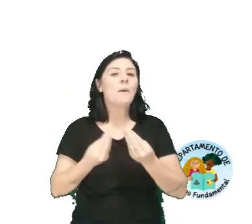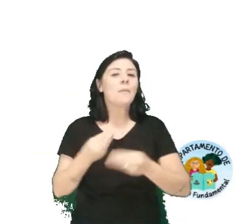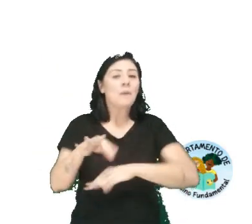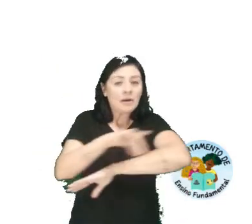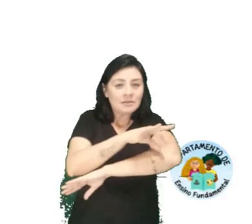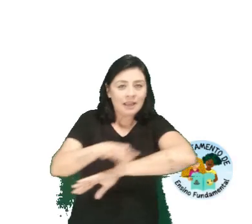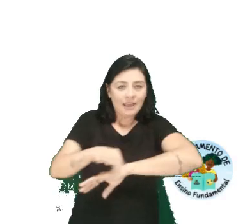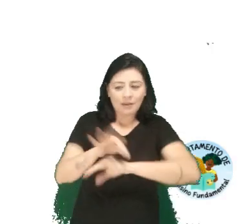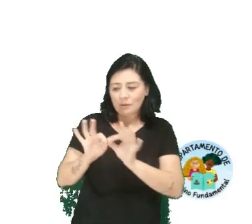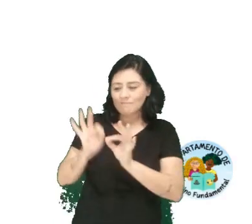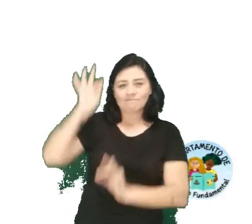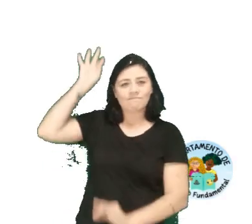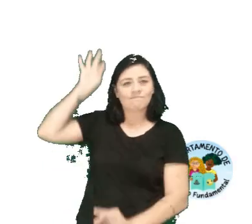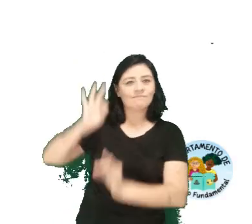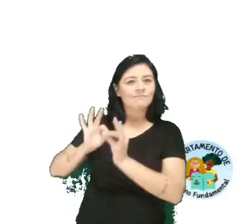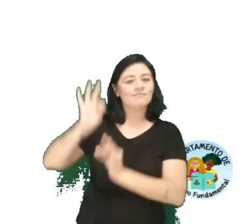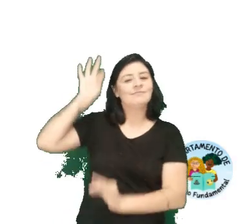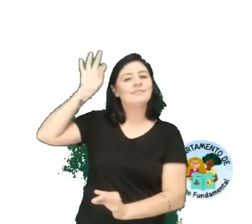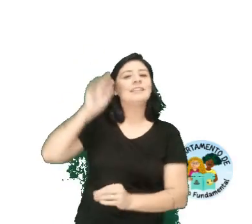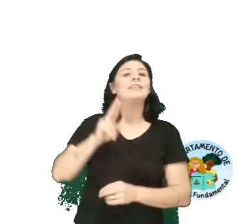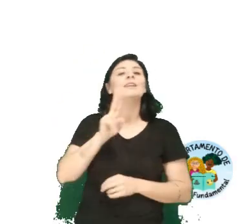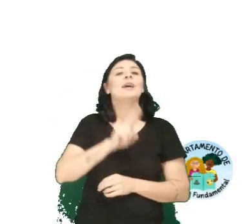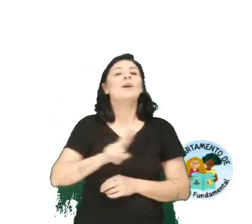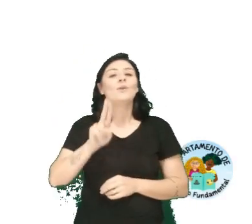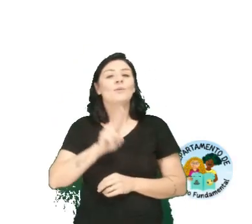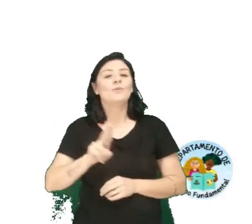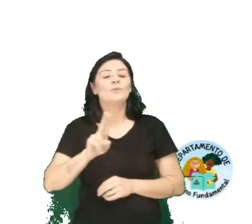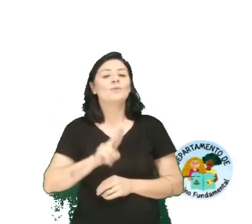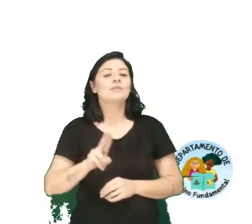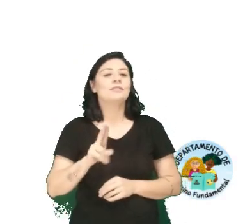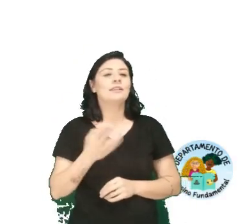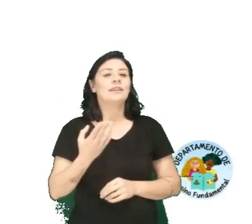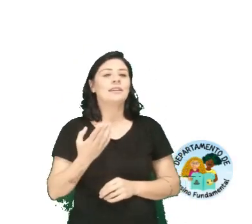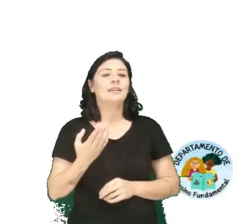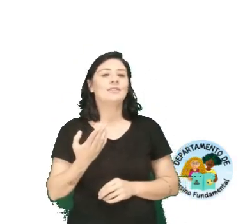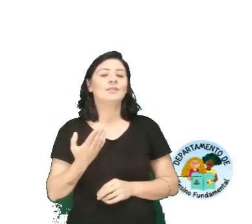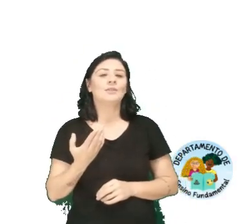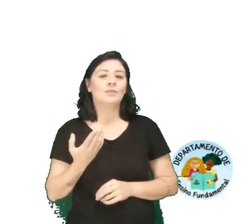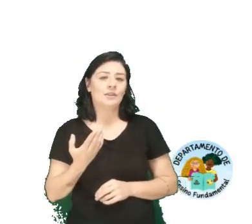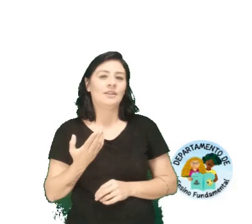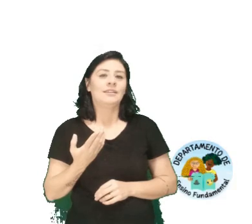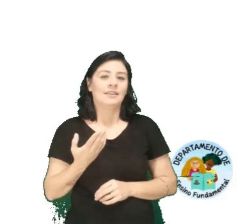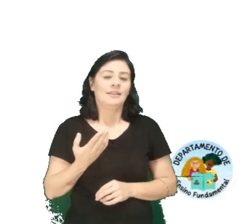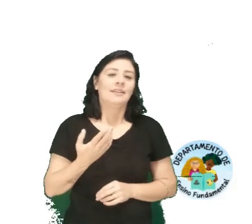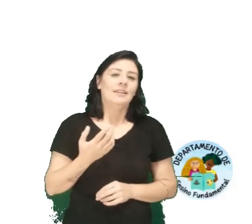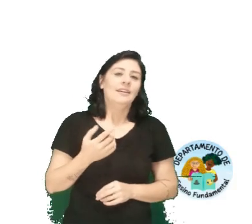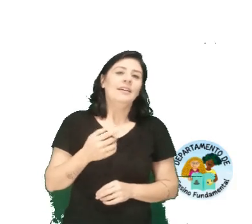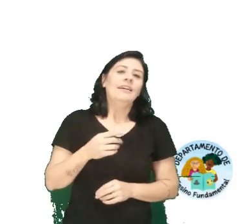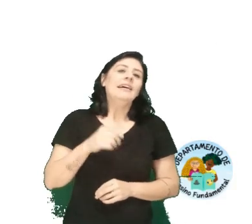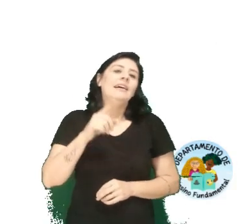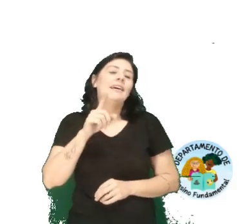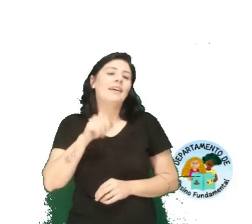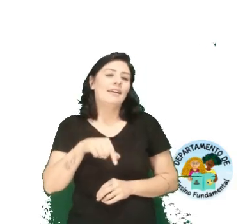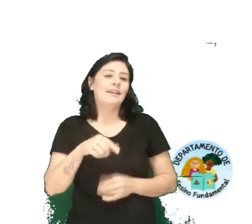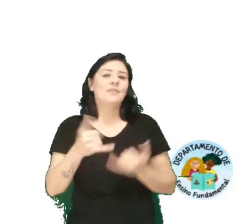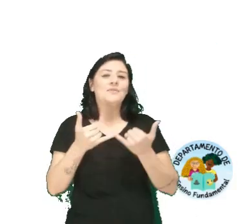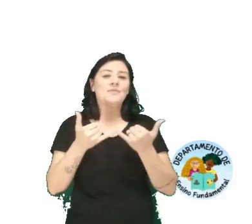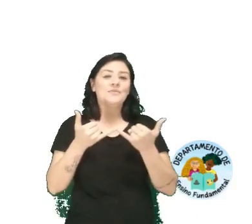Então, primeiro ali utilizando instrumentos não formais, né, não padronizados de